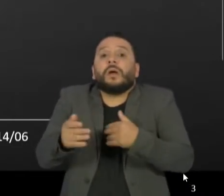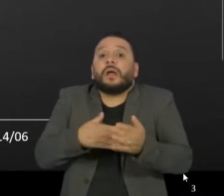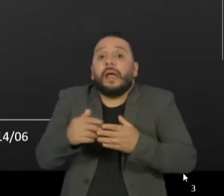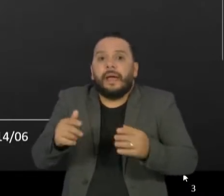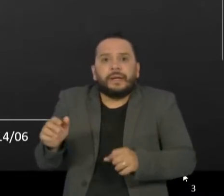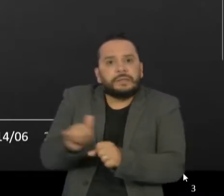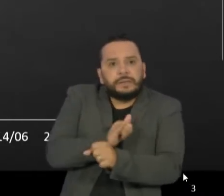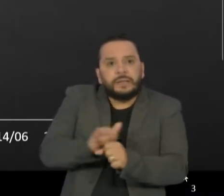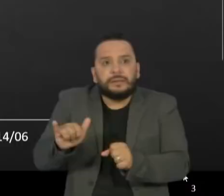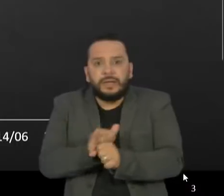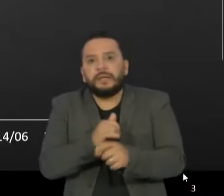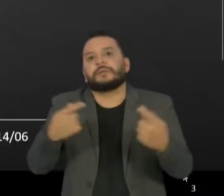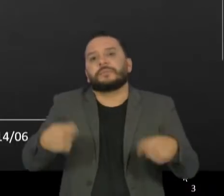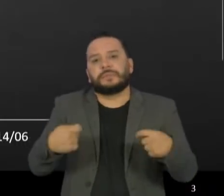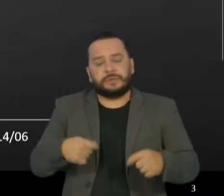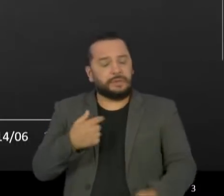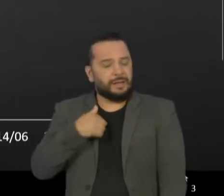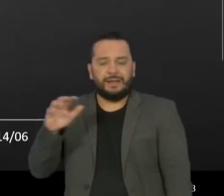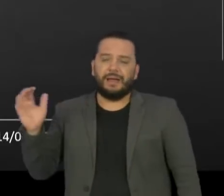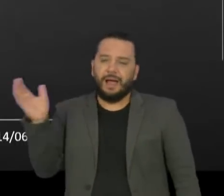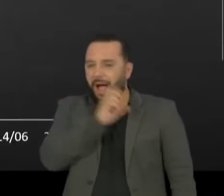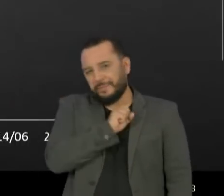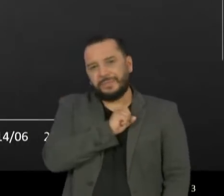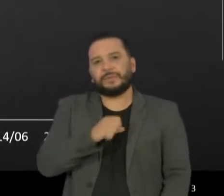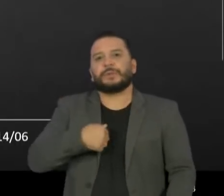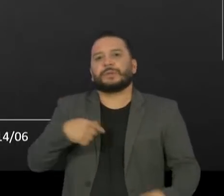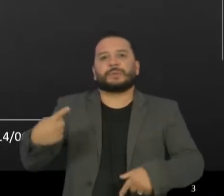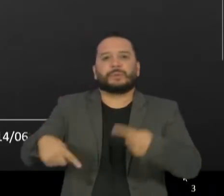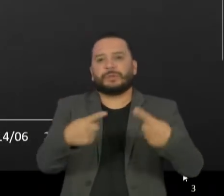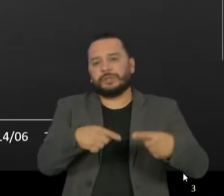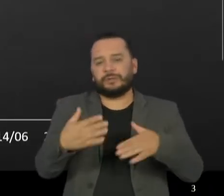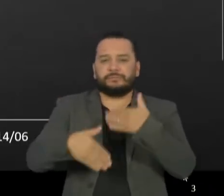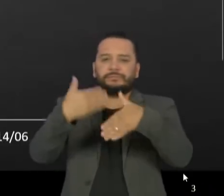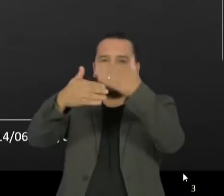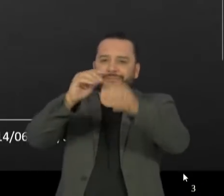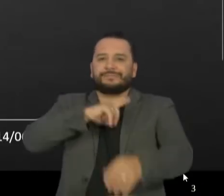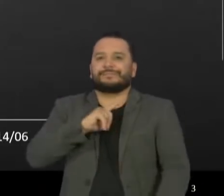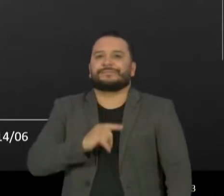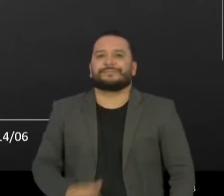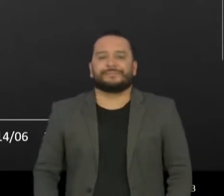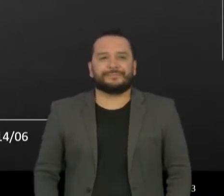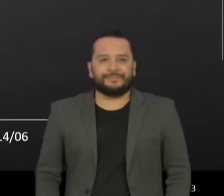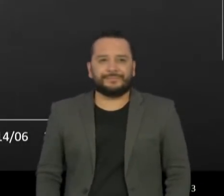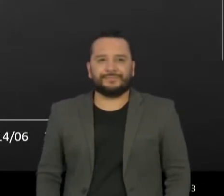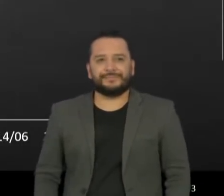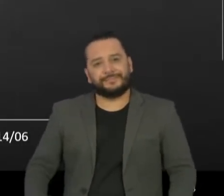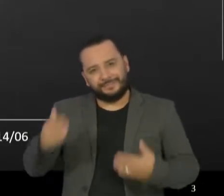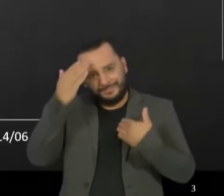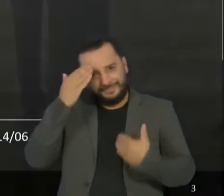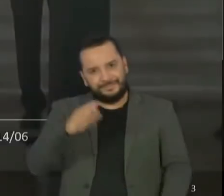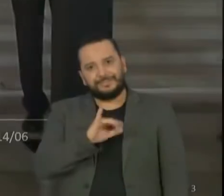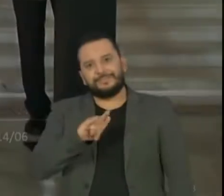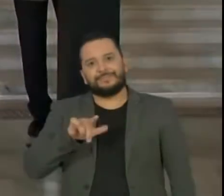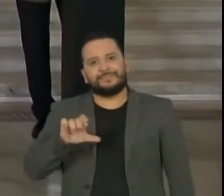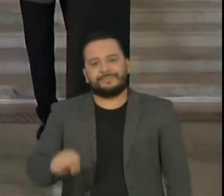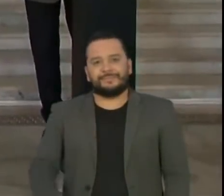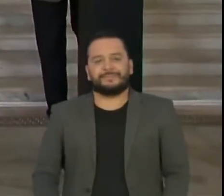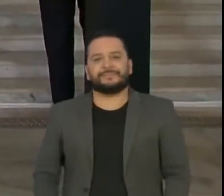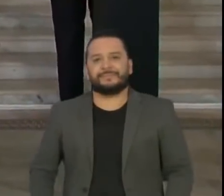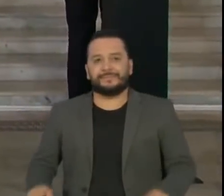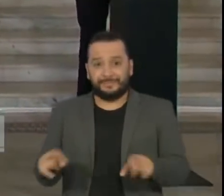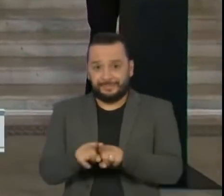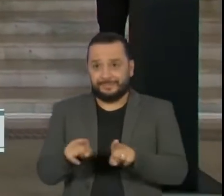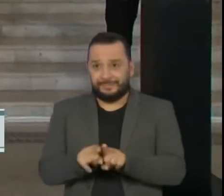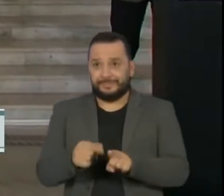necessária, ela seja prontamente discutida e implementada. Obrigado, doutor Carlos Carvalho. Ainda, Maria,